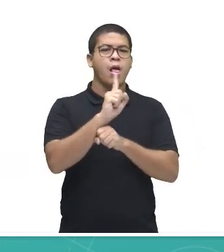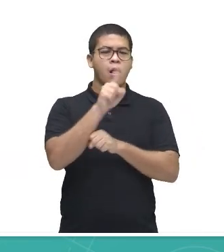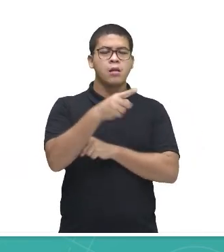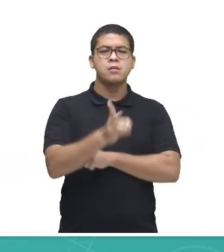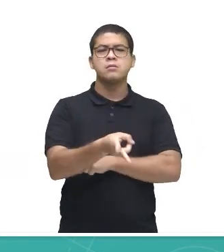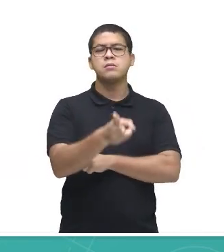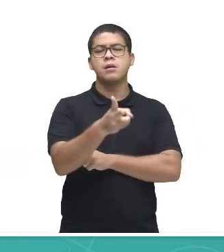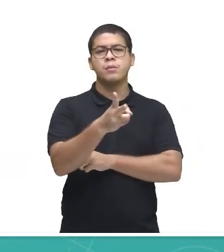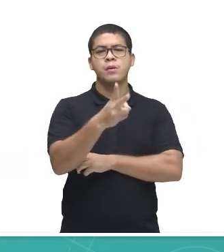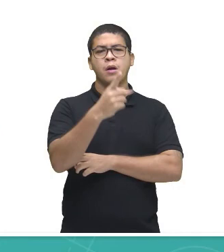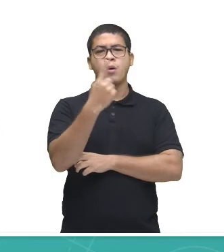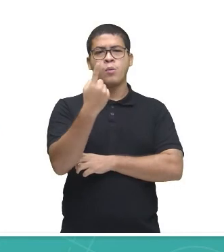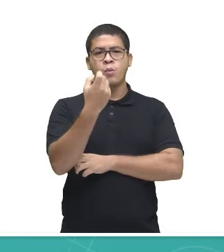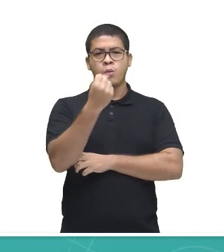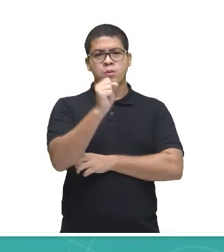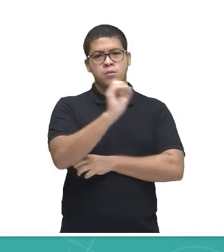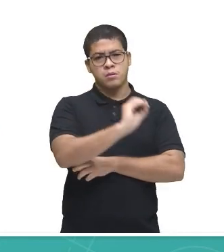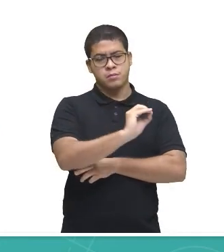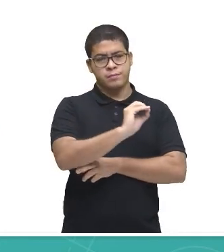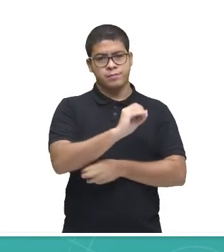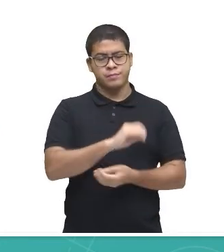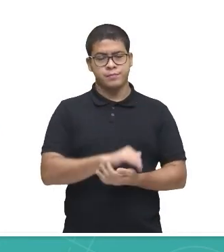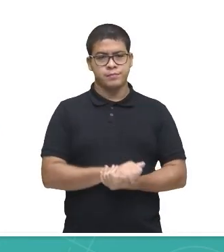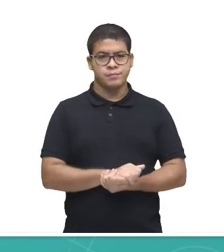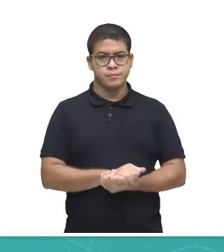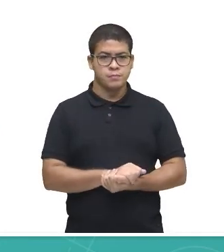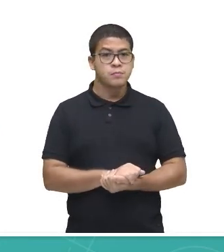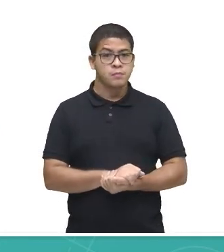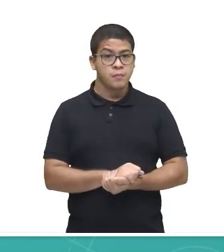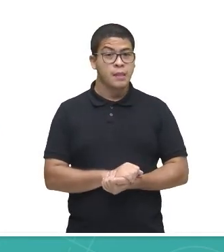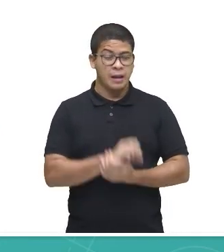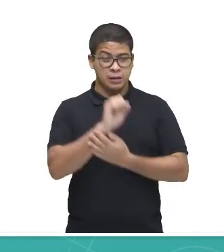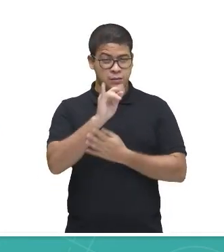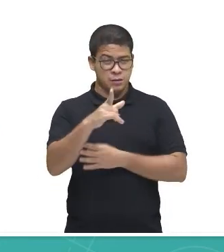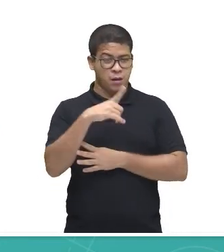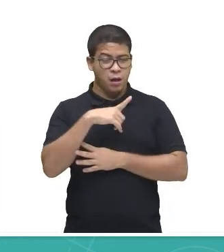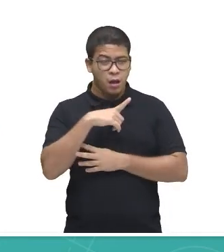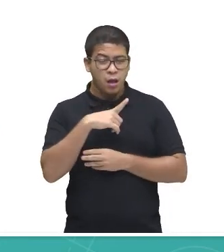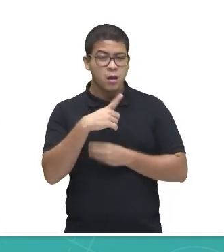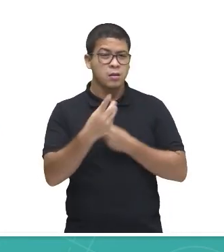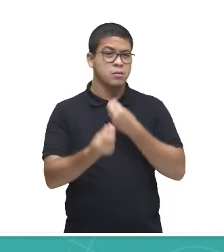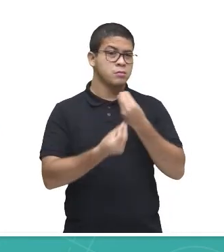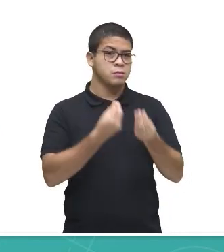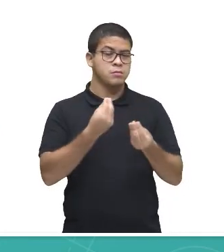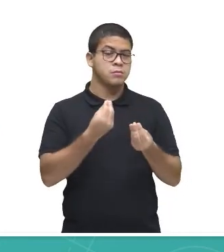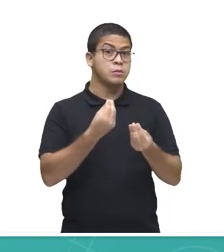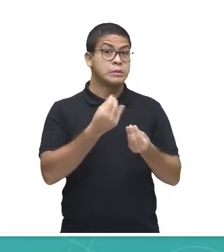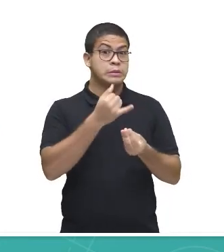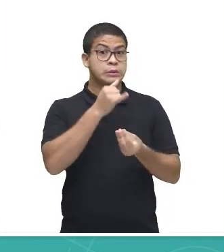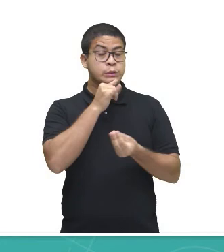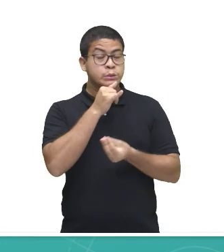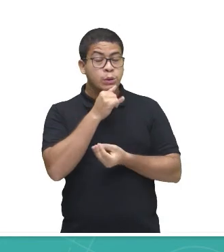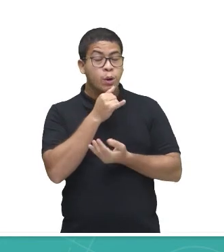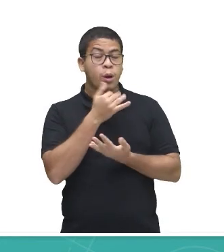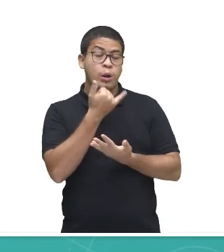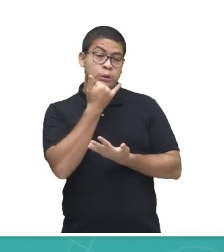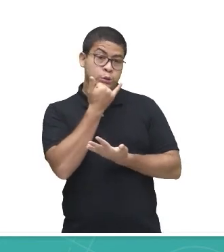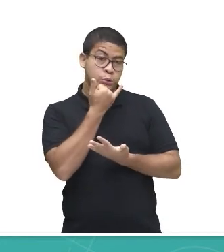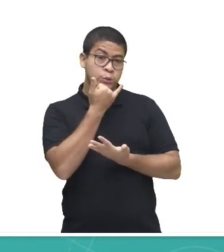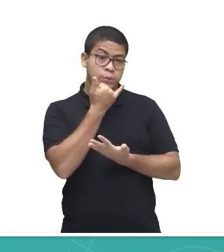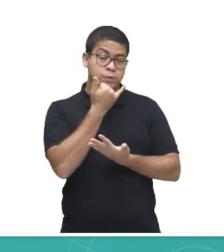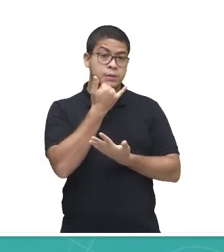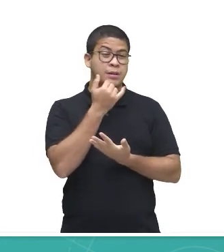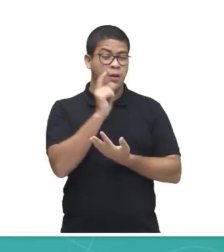conta então, reparem. Bem, se eu tenho aí uma equação de segundo grau, opa, perdão, uma equação de primeiro